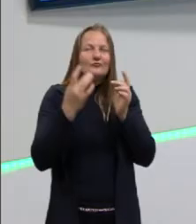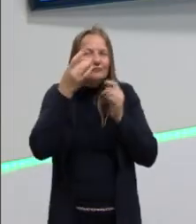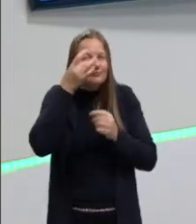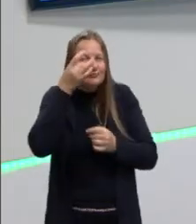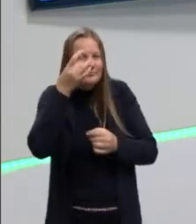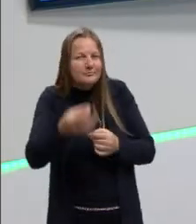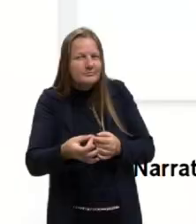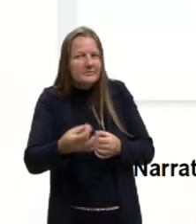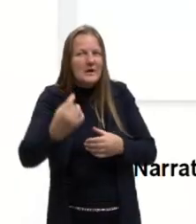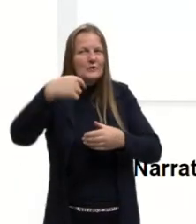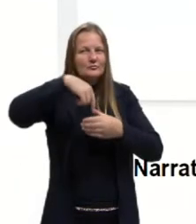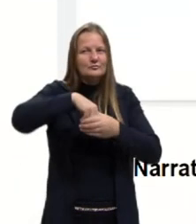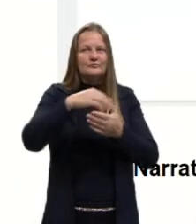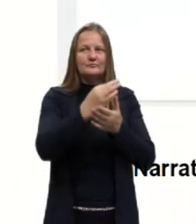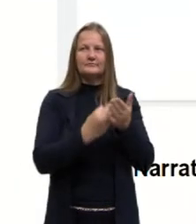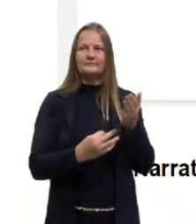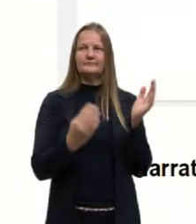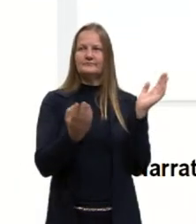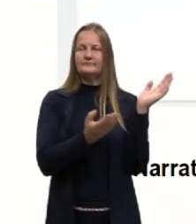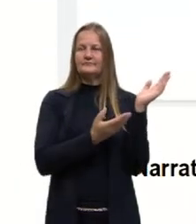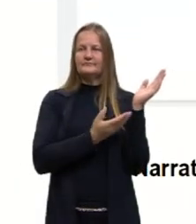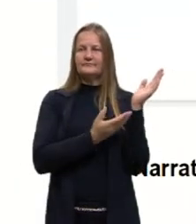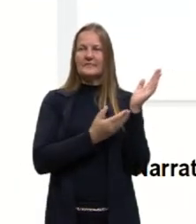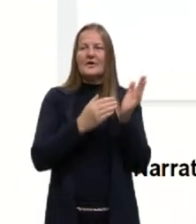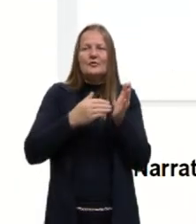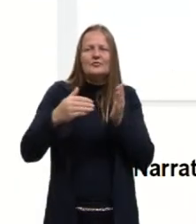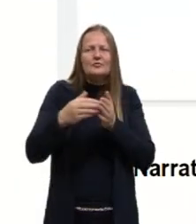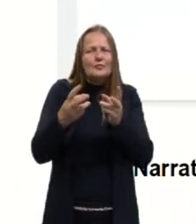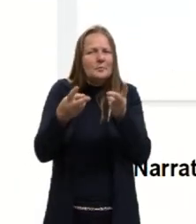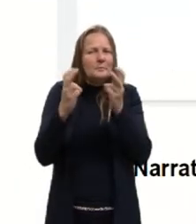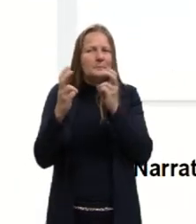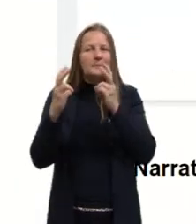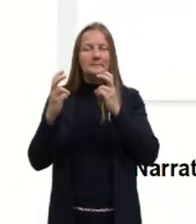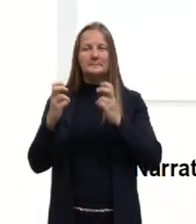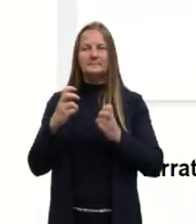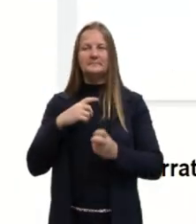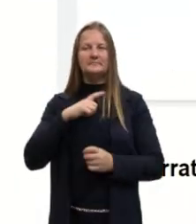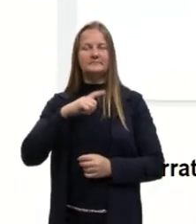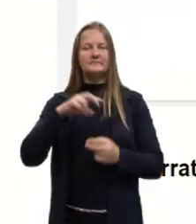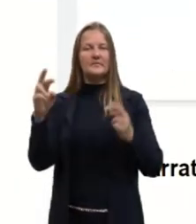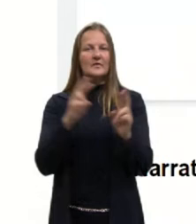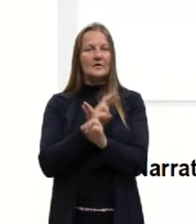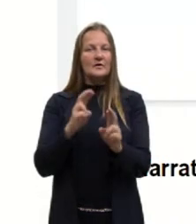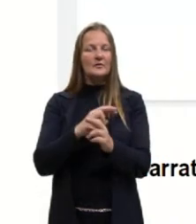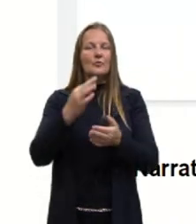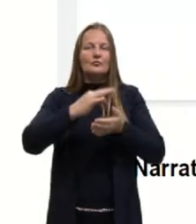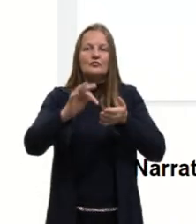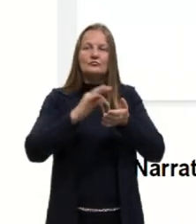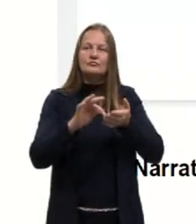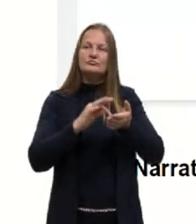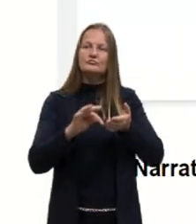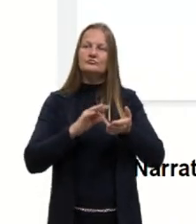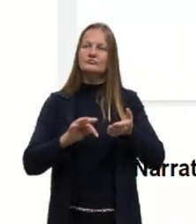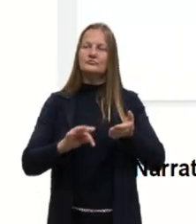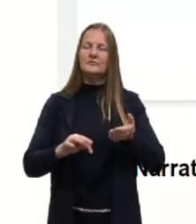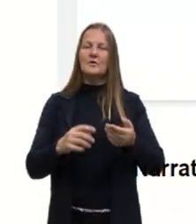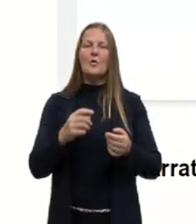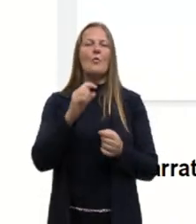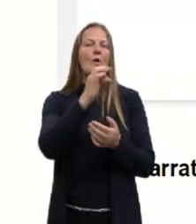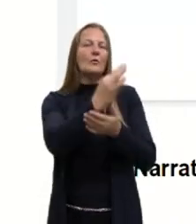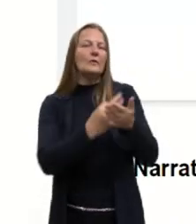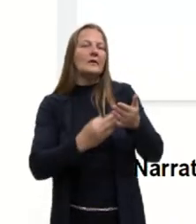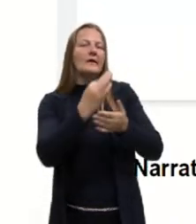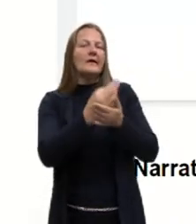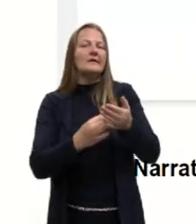sempre então tudo que a gente vai perceber em relação as teorias né Que tipo de texto